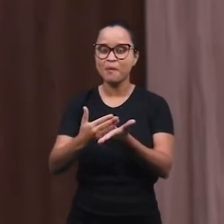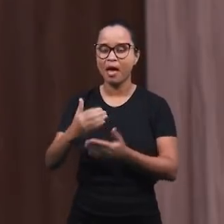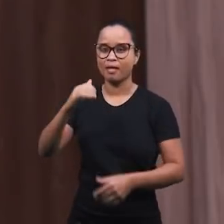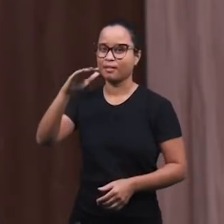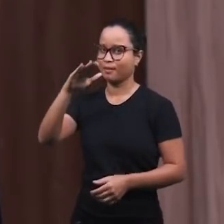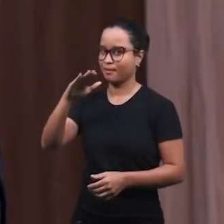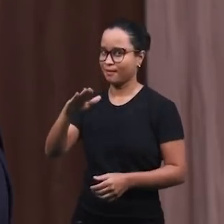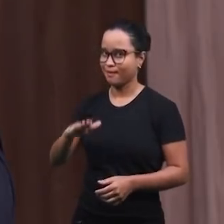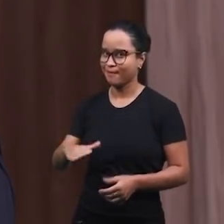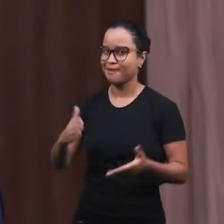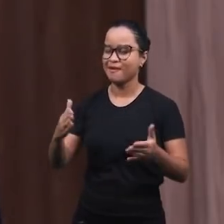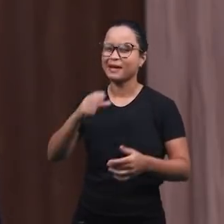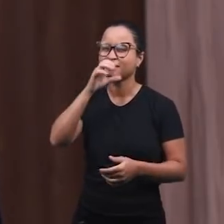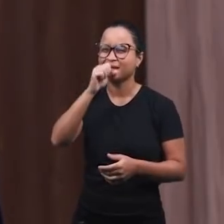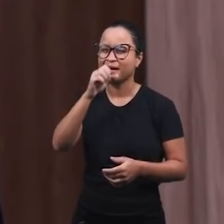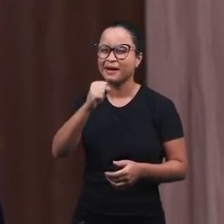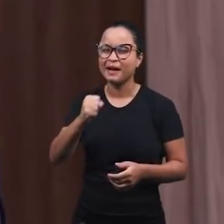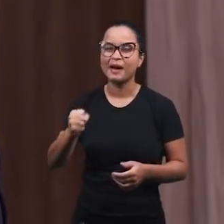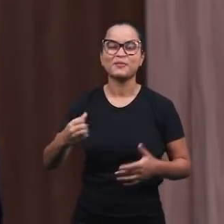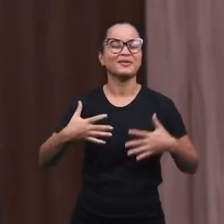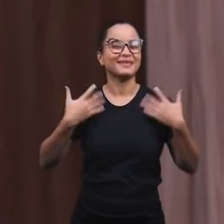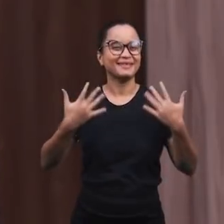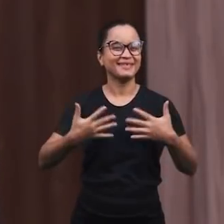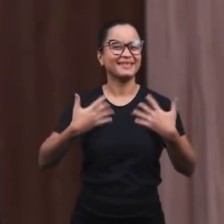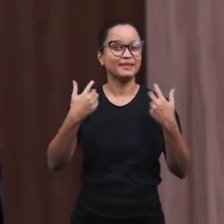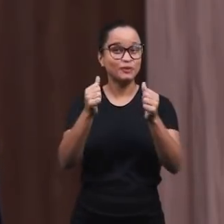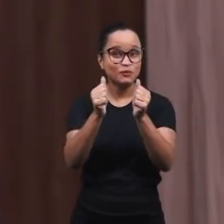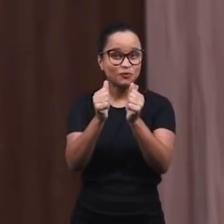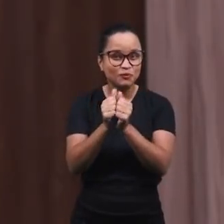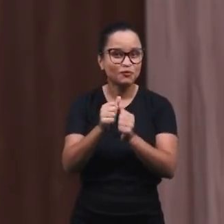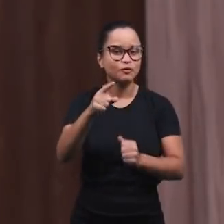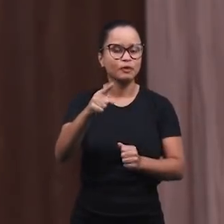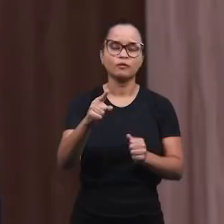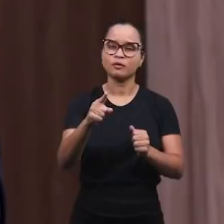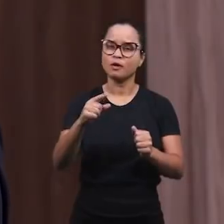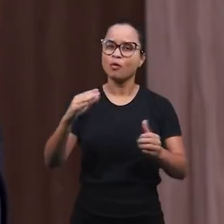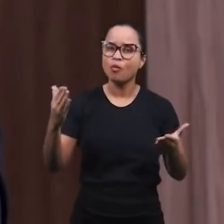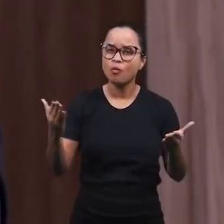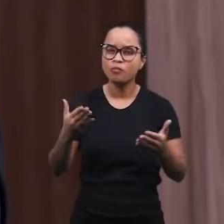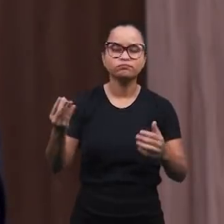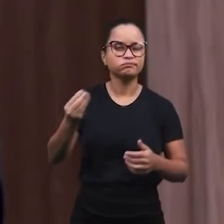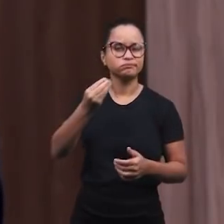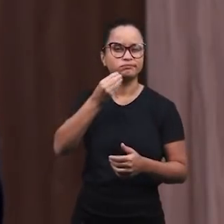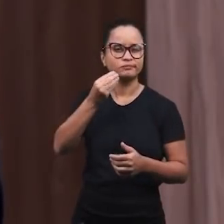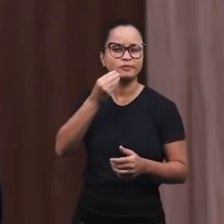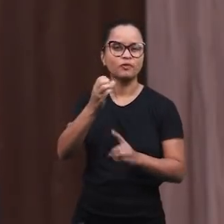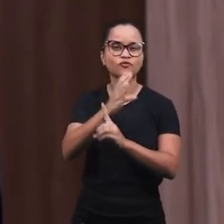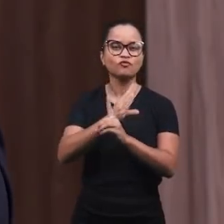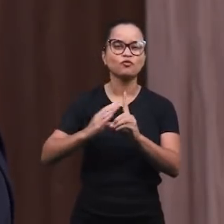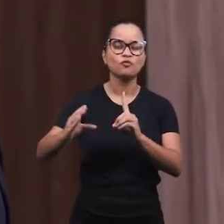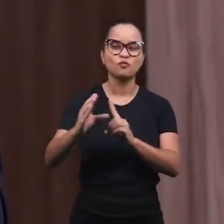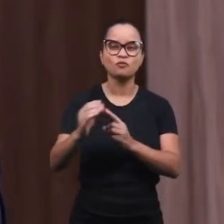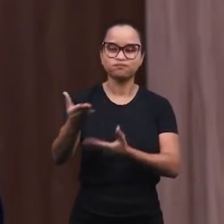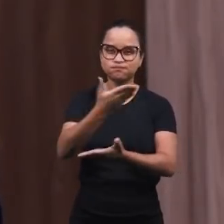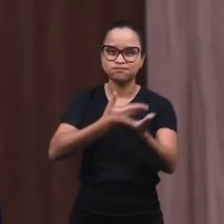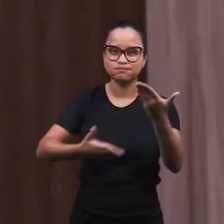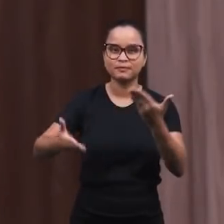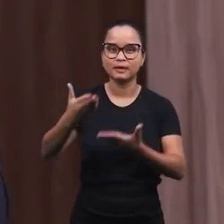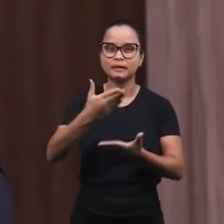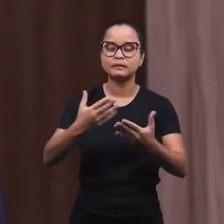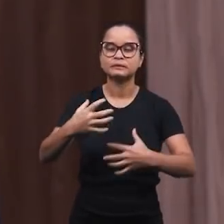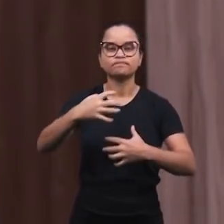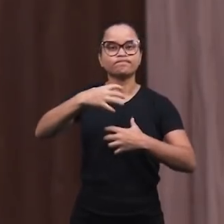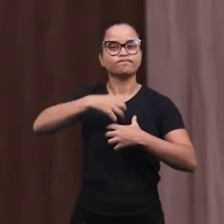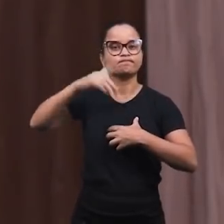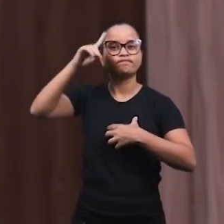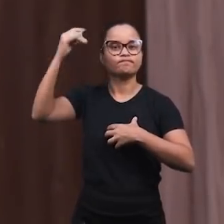sábado. É uma alegria contar com a sua audiência e você tem a oportunidade de participar de um culto, de viver uma experiência com Deus, de